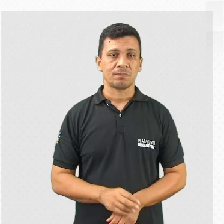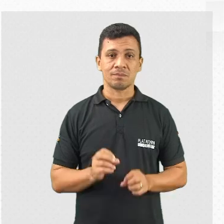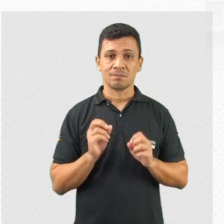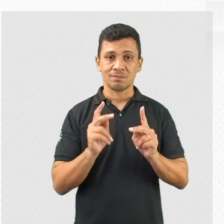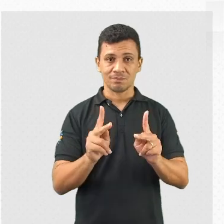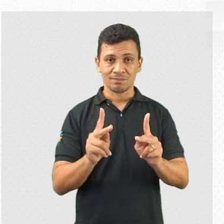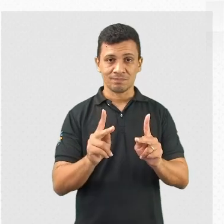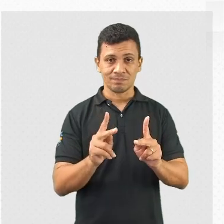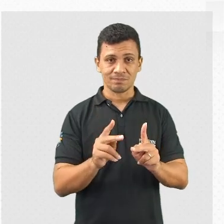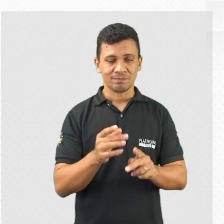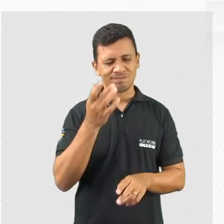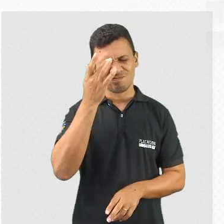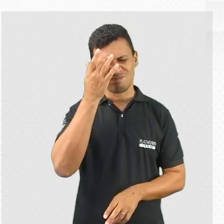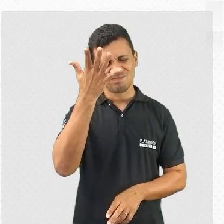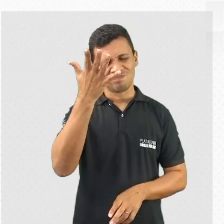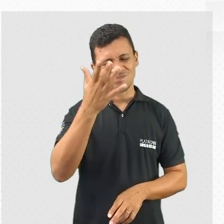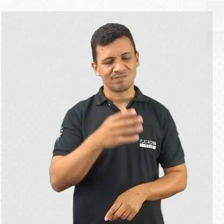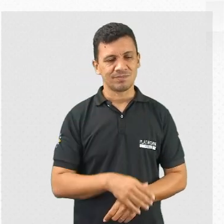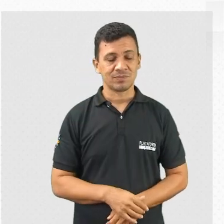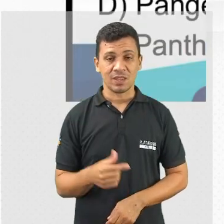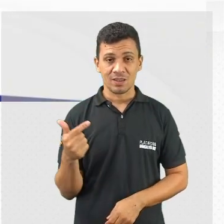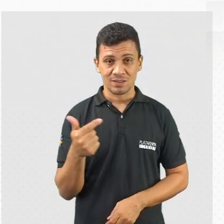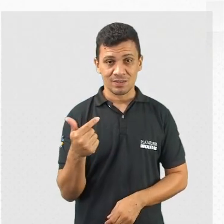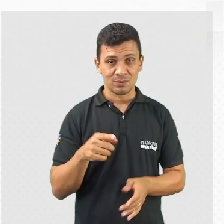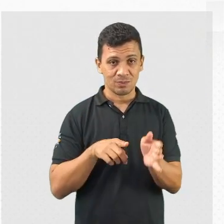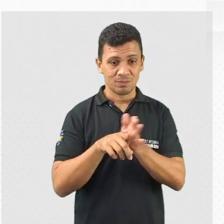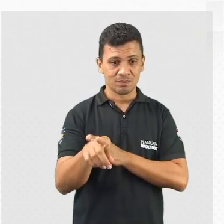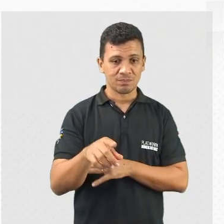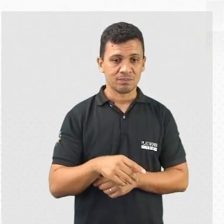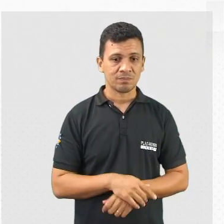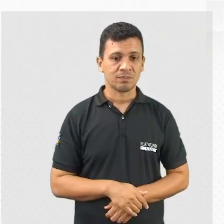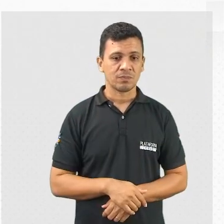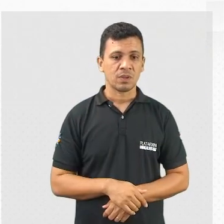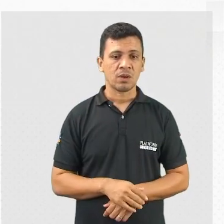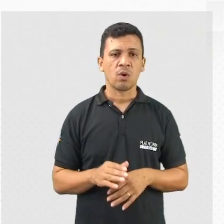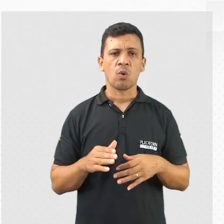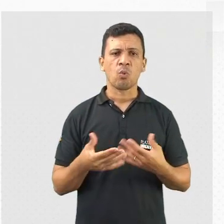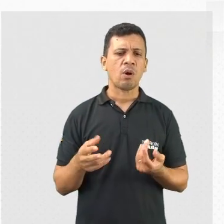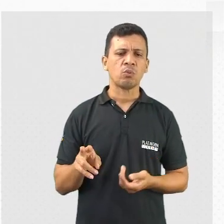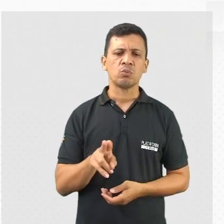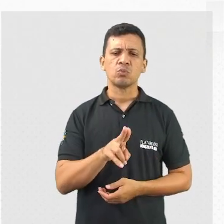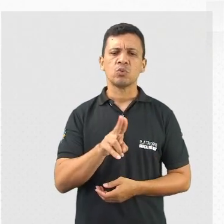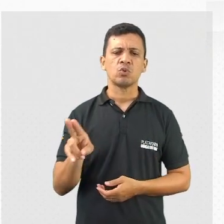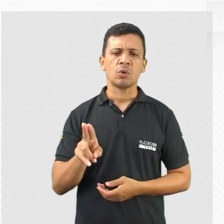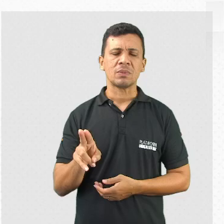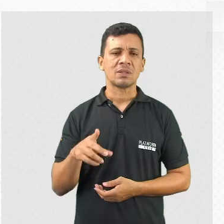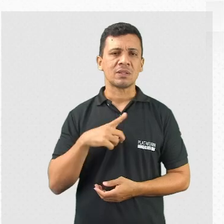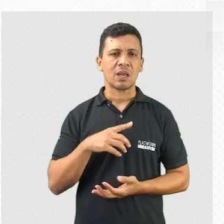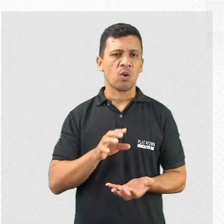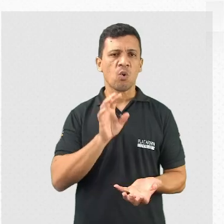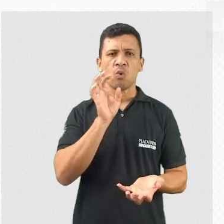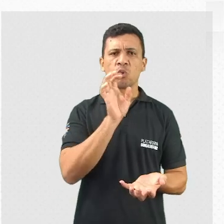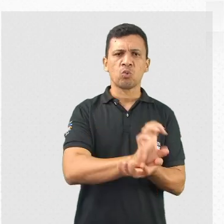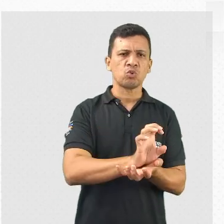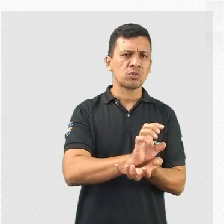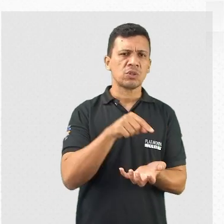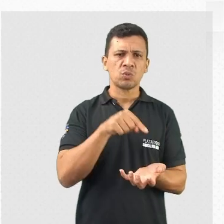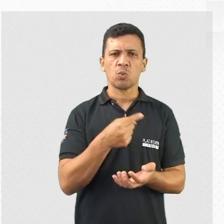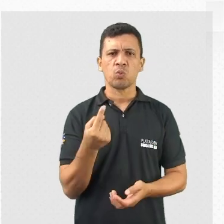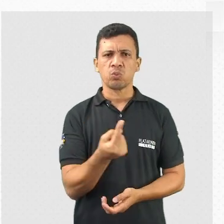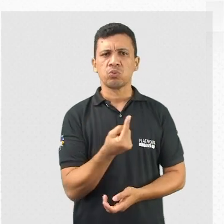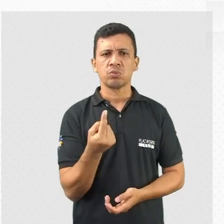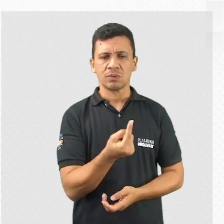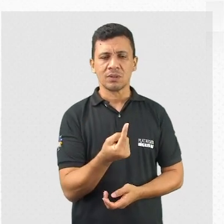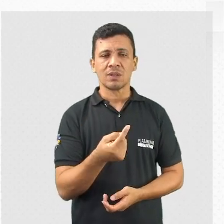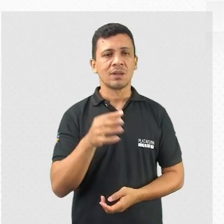Belezinha? Fácil, né? Vamos para a segunda questão? Ó, qual era o nome do supercontinente que, segundo a teoria da